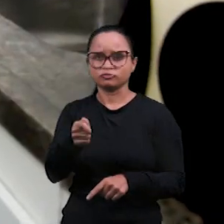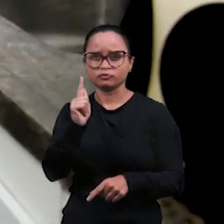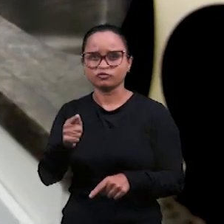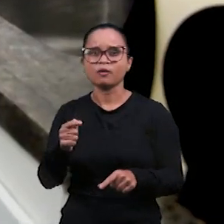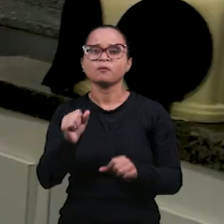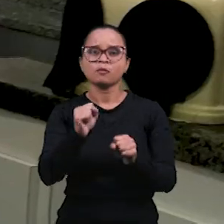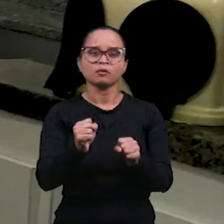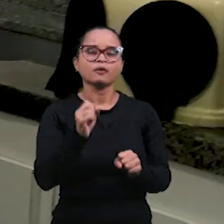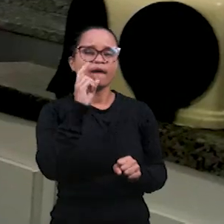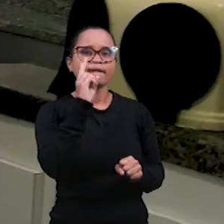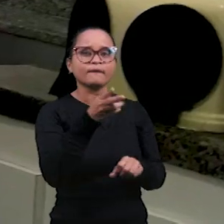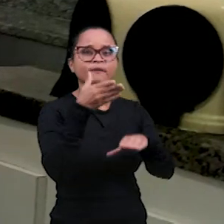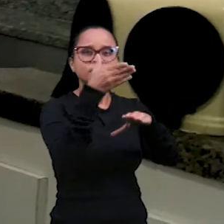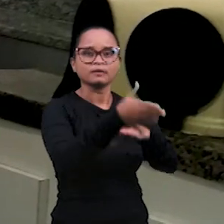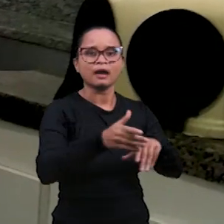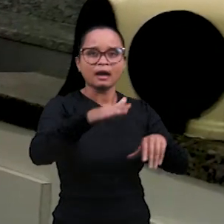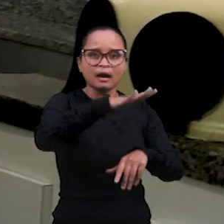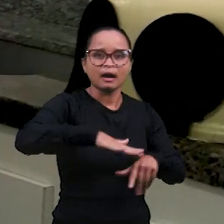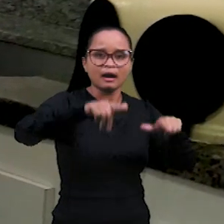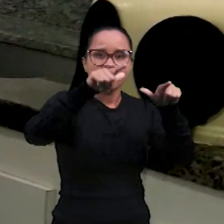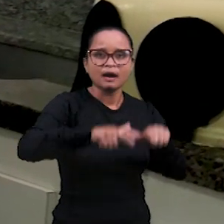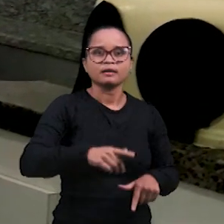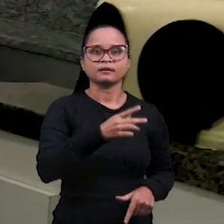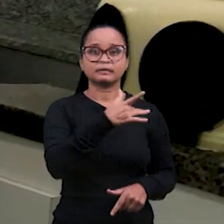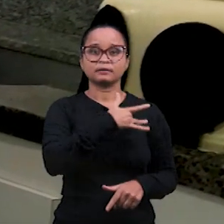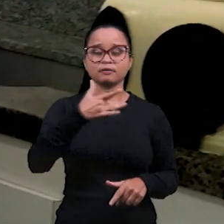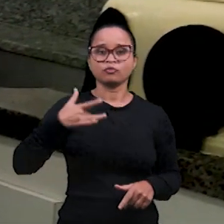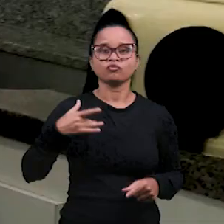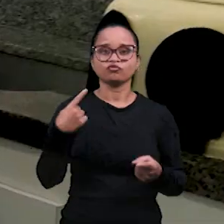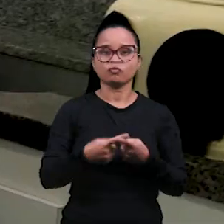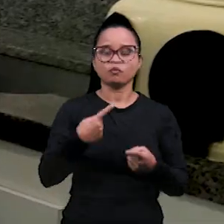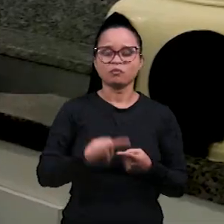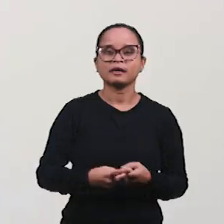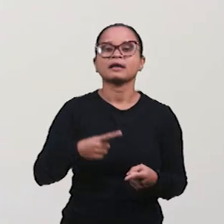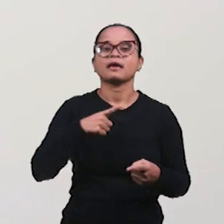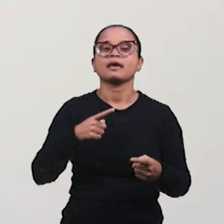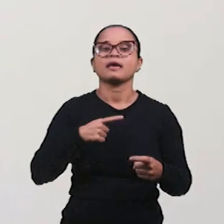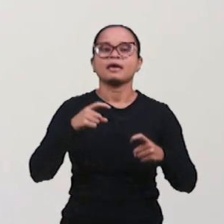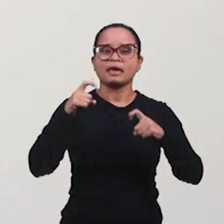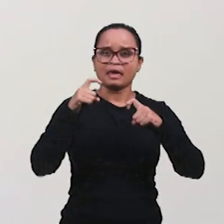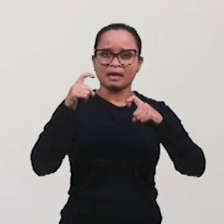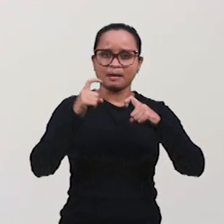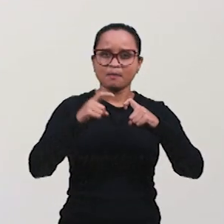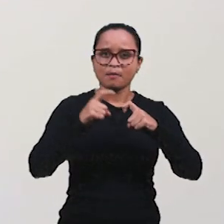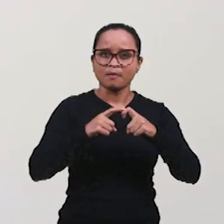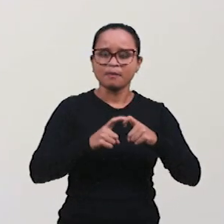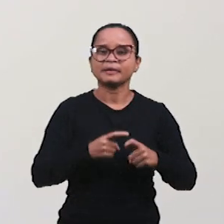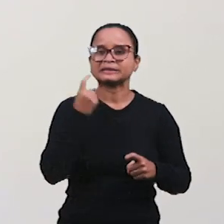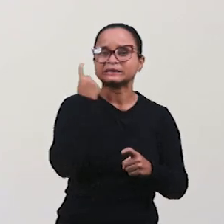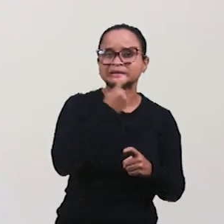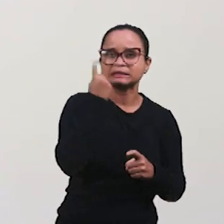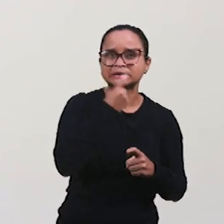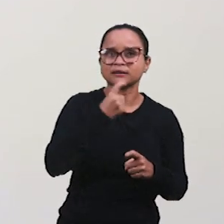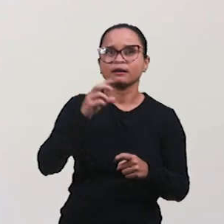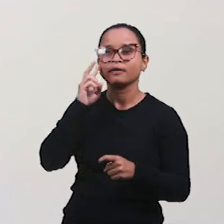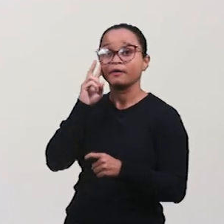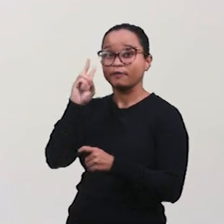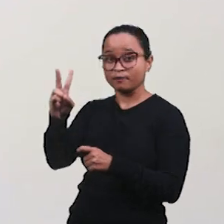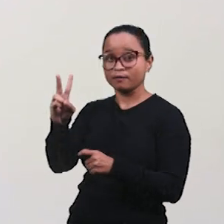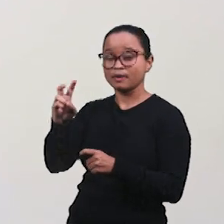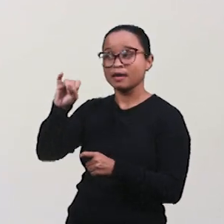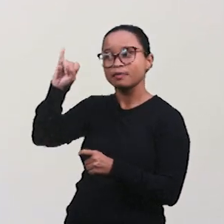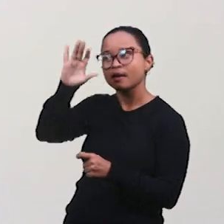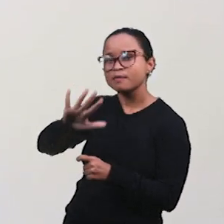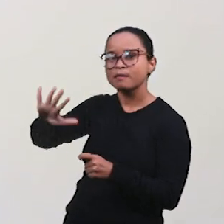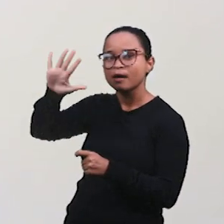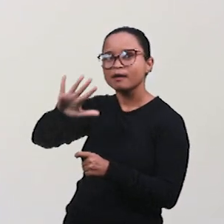de saúde, onde exerceu a função de dentista durante anos, e ver registros fotográficos dos comandantes que